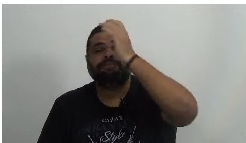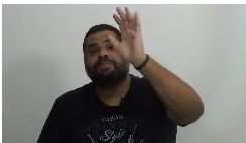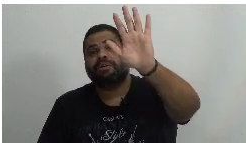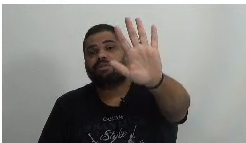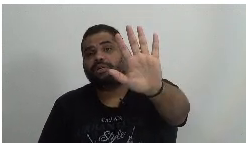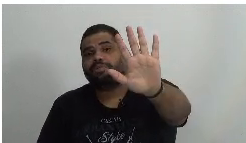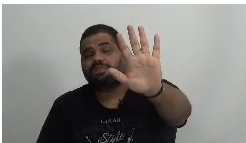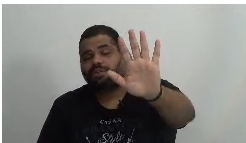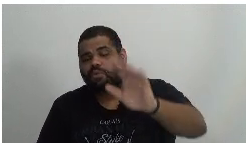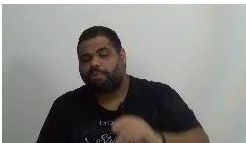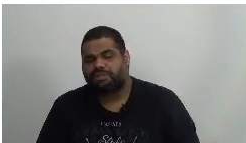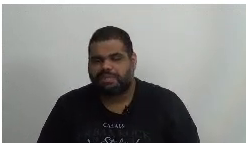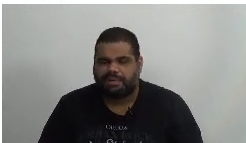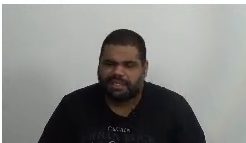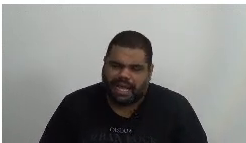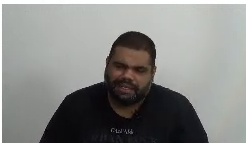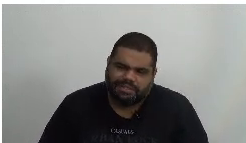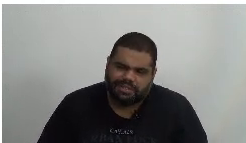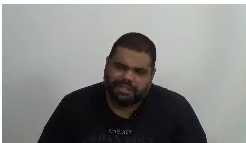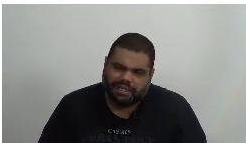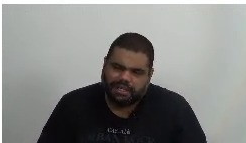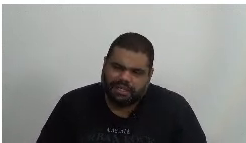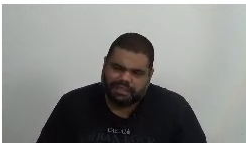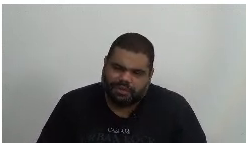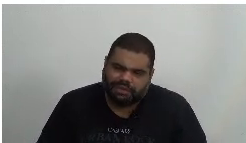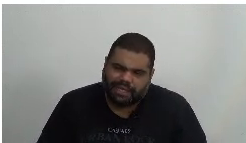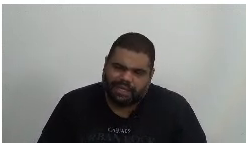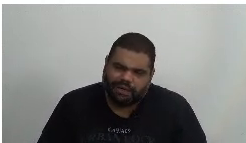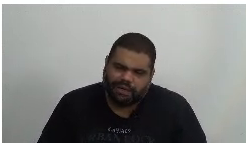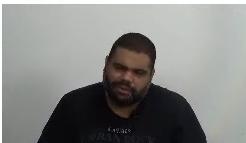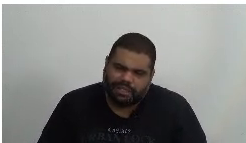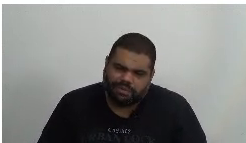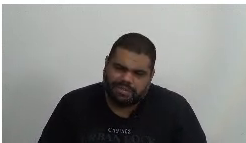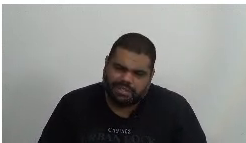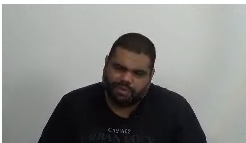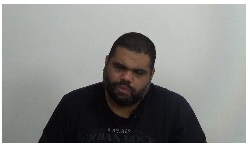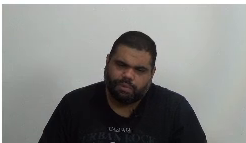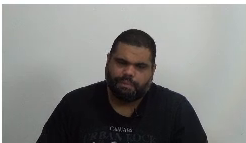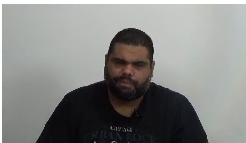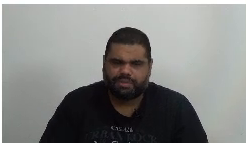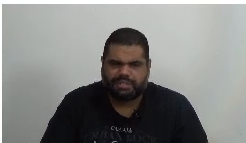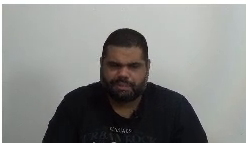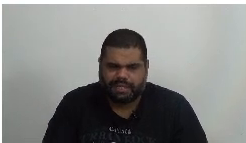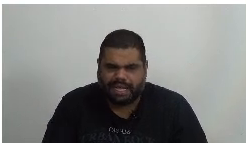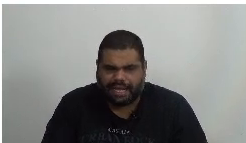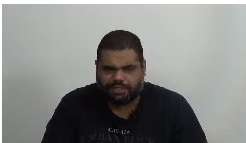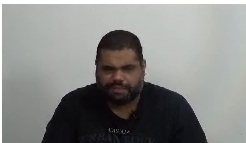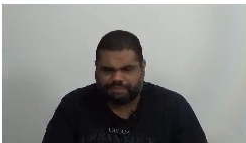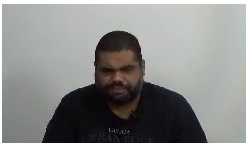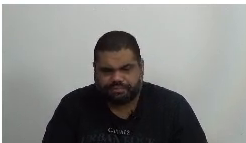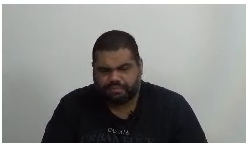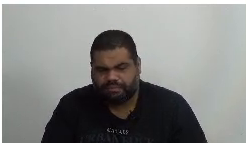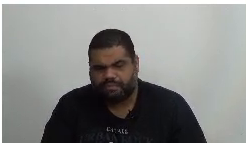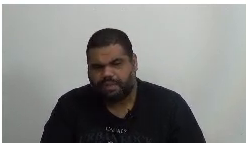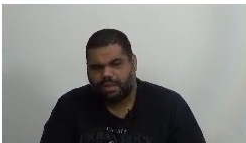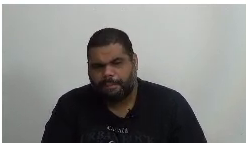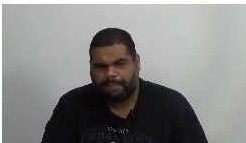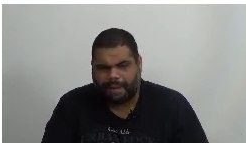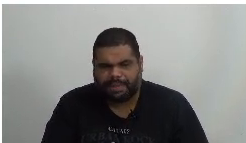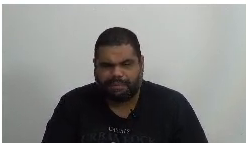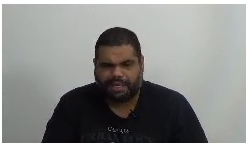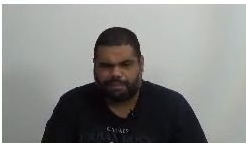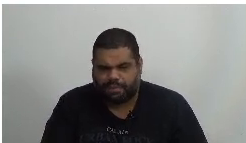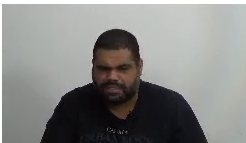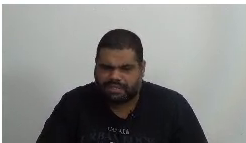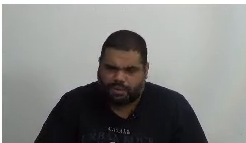pares. Eu tenho cinco possibilidades. Então, está aqui, ó. Eu tenho cinco possibilidades